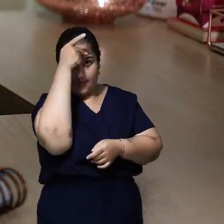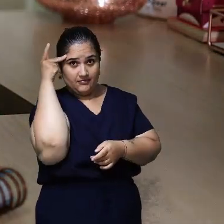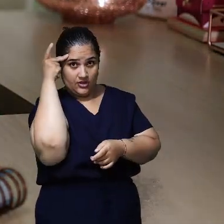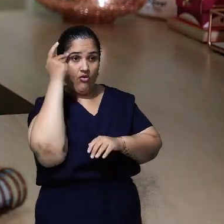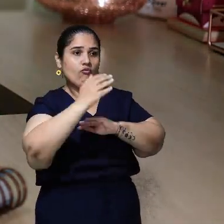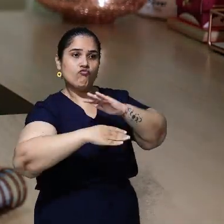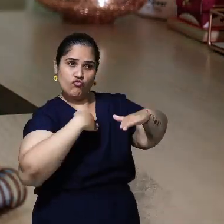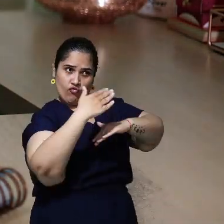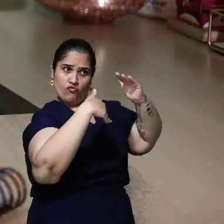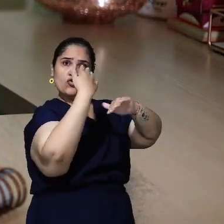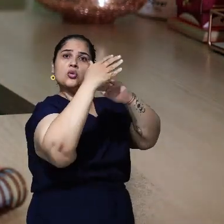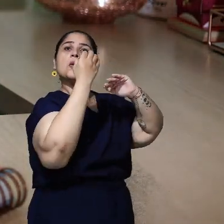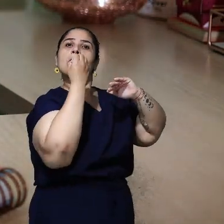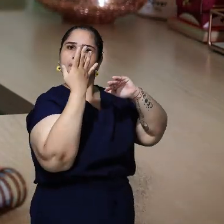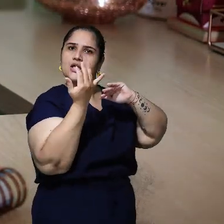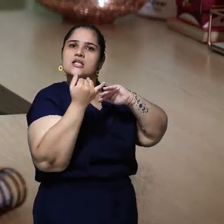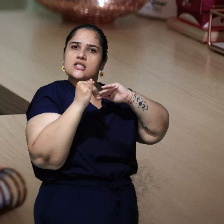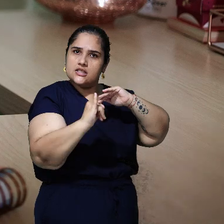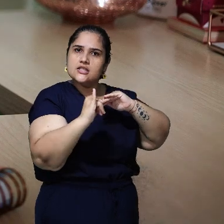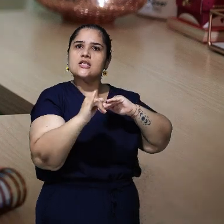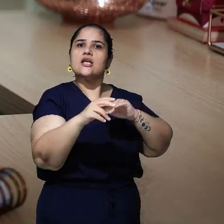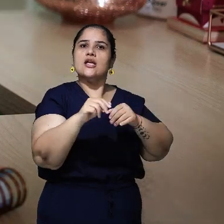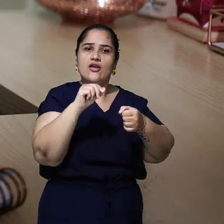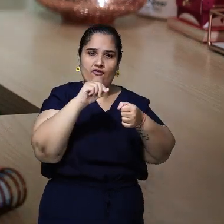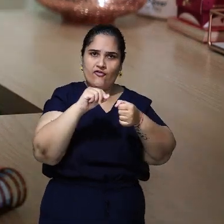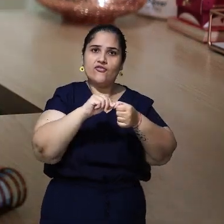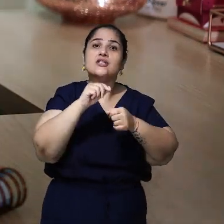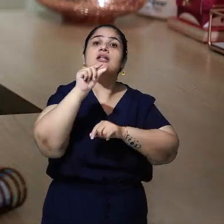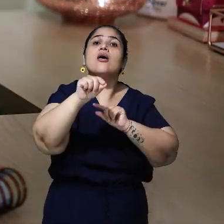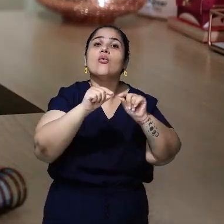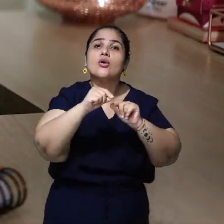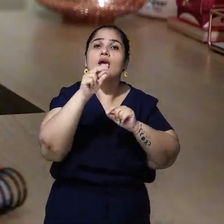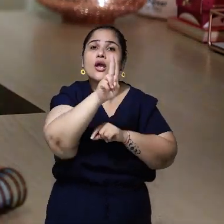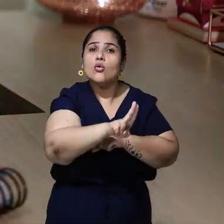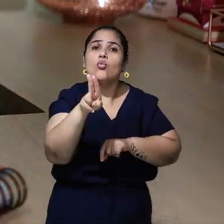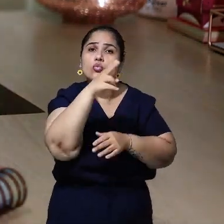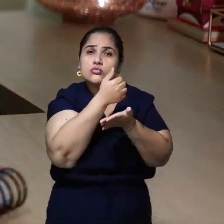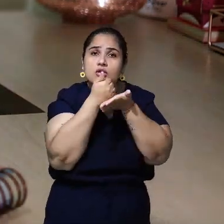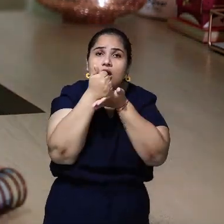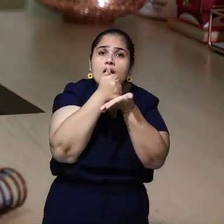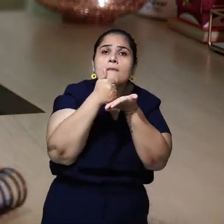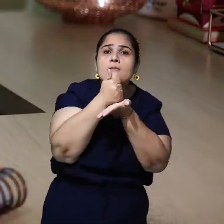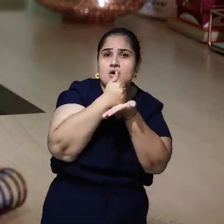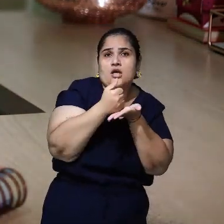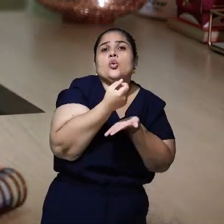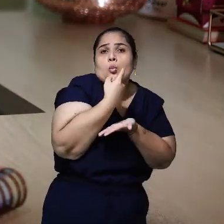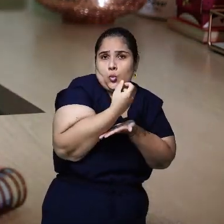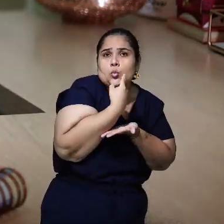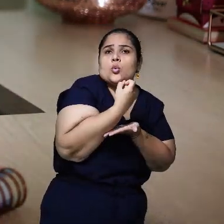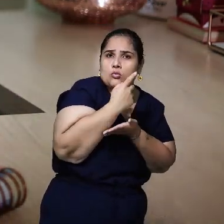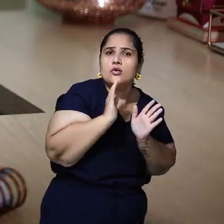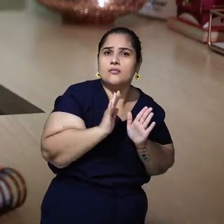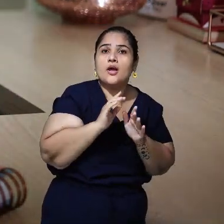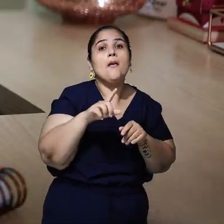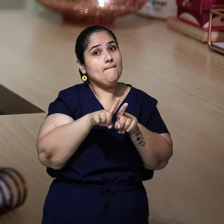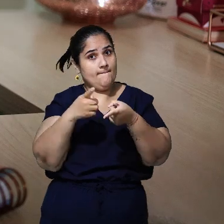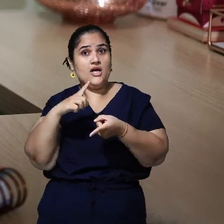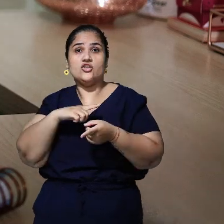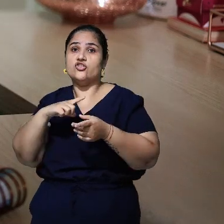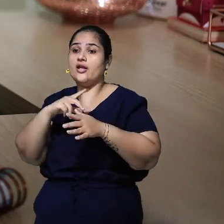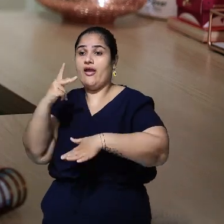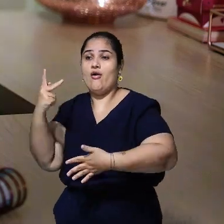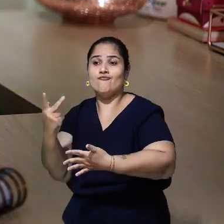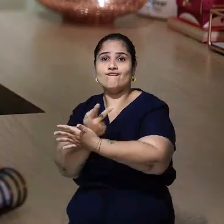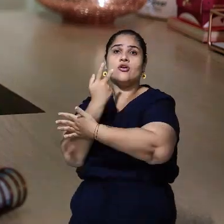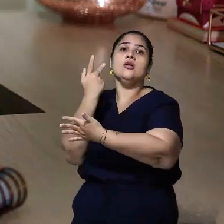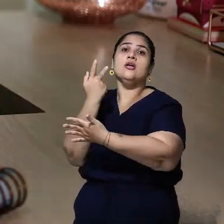a complementação do tratamento com os psicotrópicos. Agora, tem depressões que elas são eventuais. Por exemplo, aconteceu alguma situação na